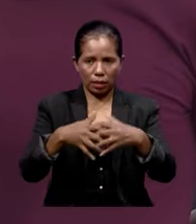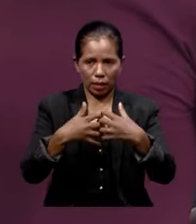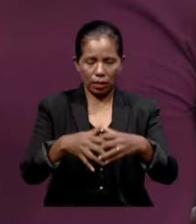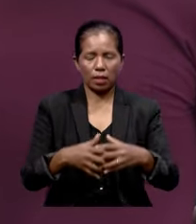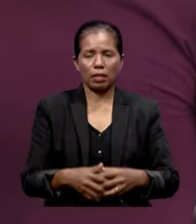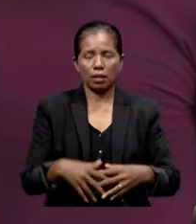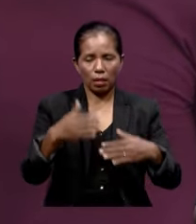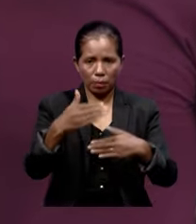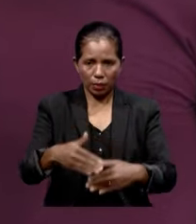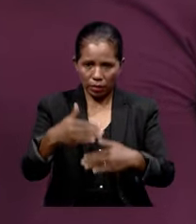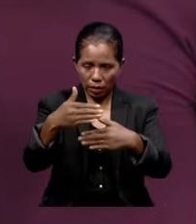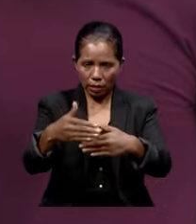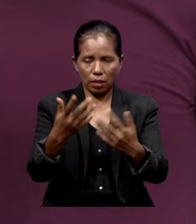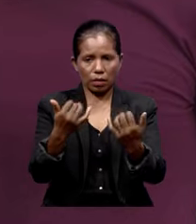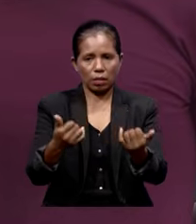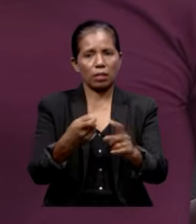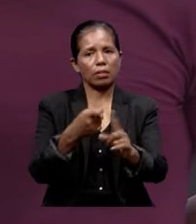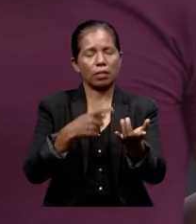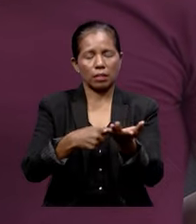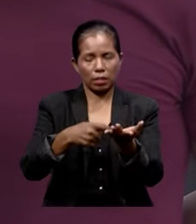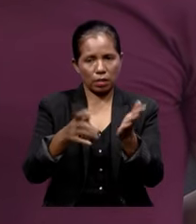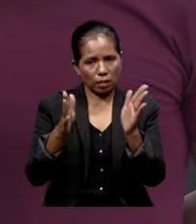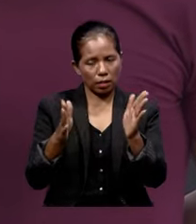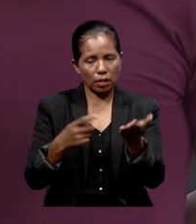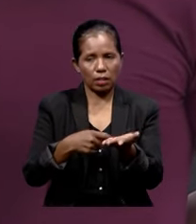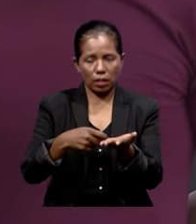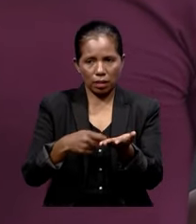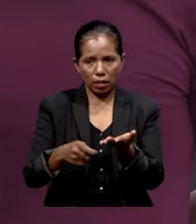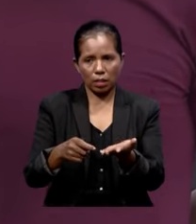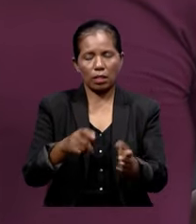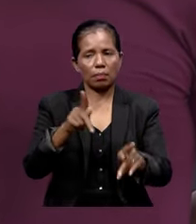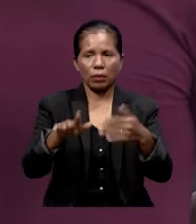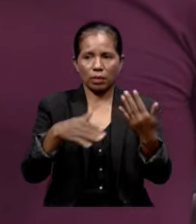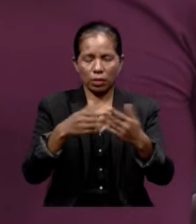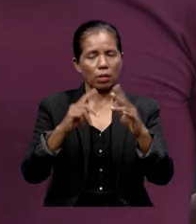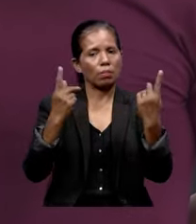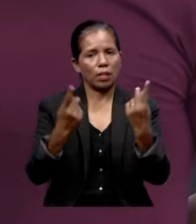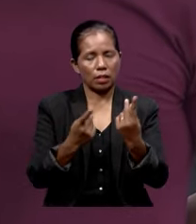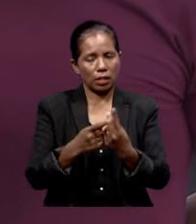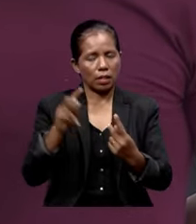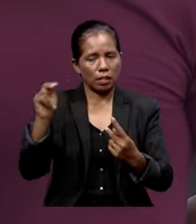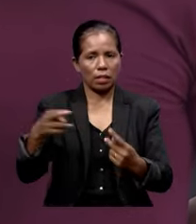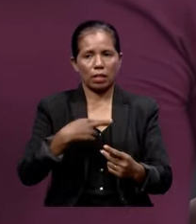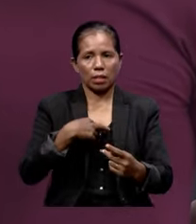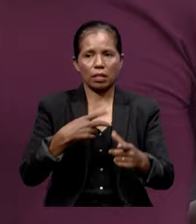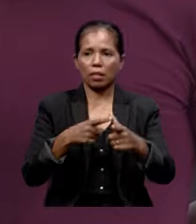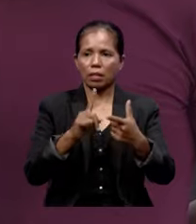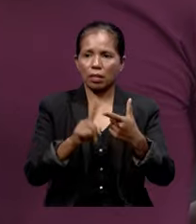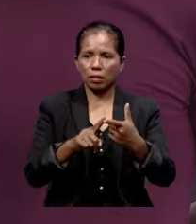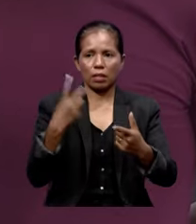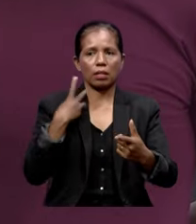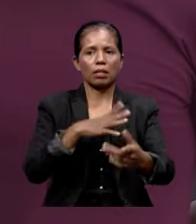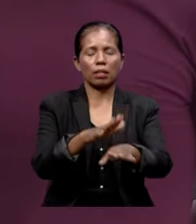ira ne agora usi tecnic inclui de oruchi rasi companhia ne rasi e depois ita convida